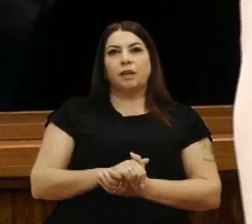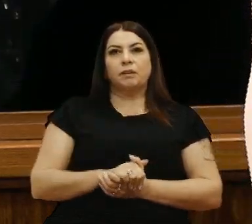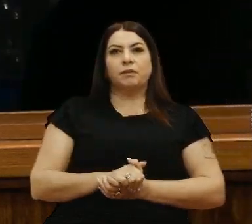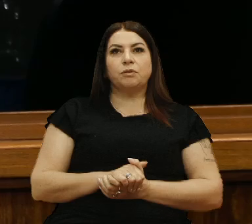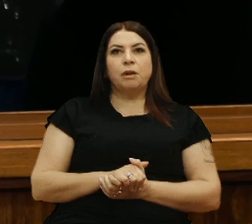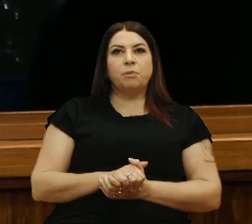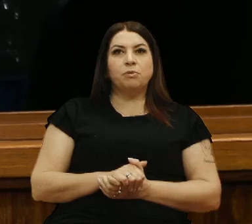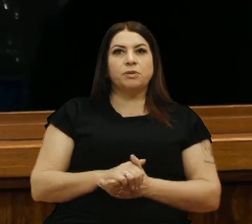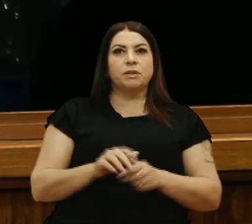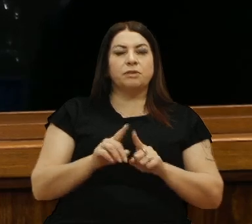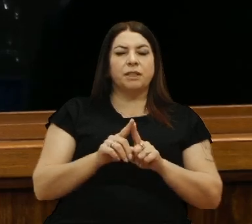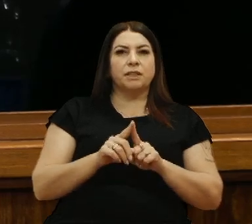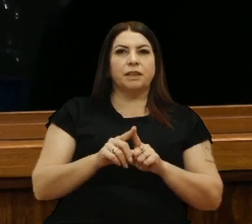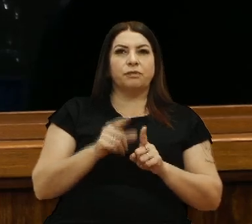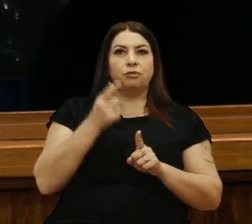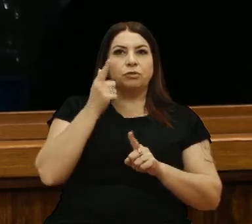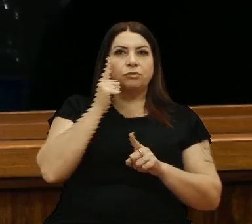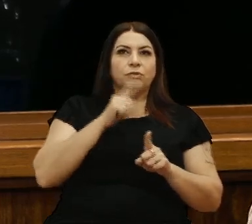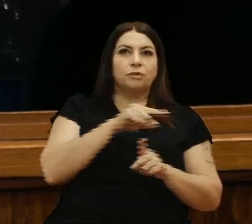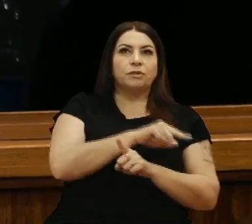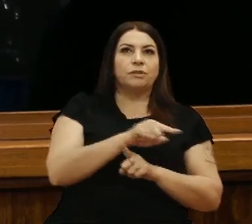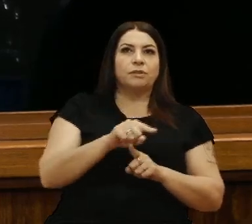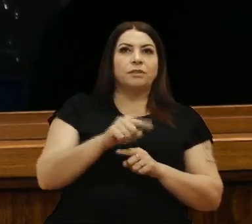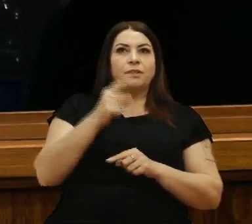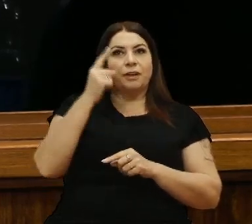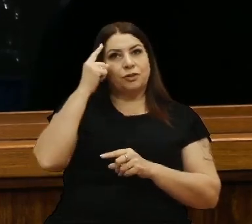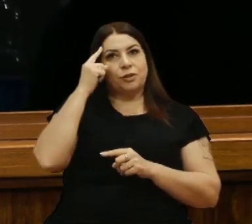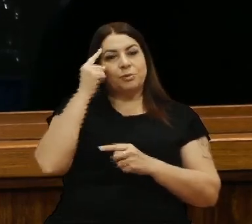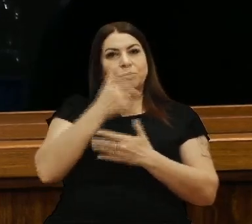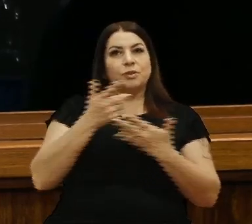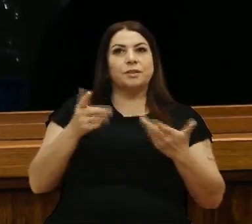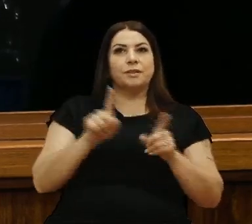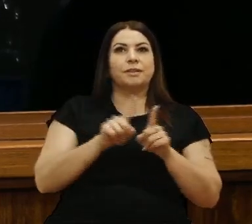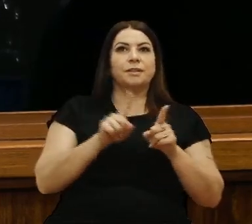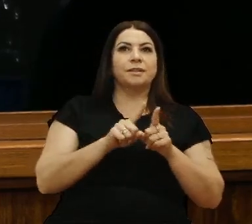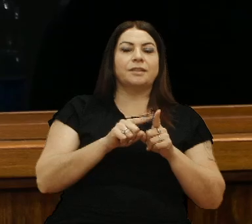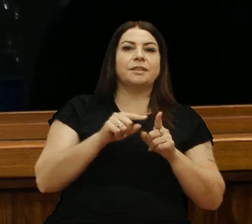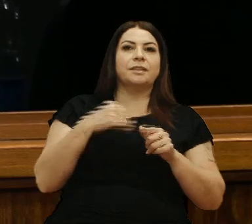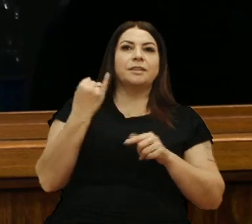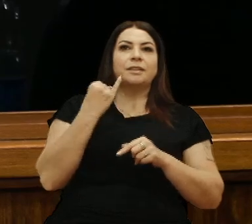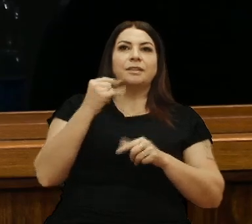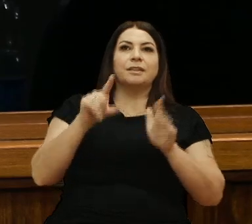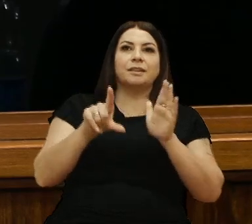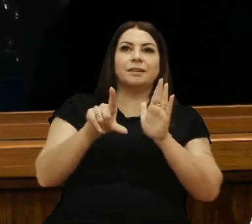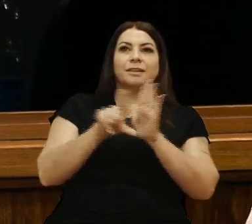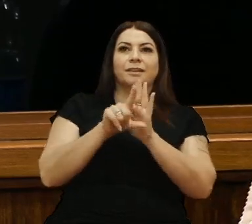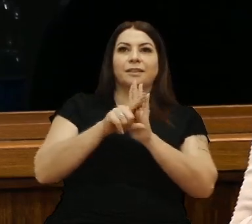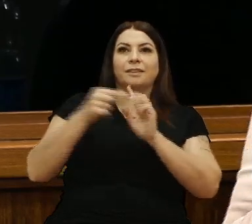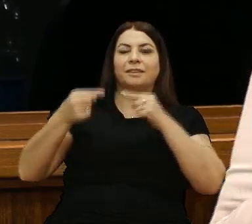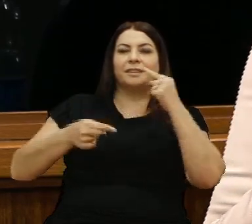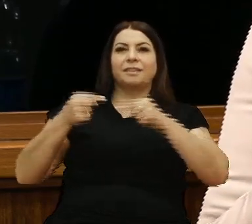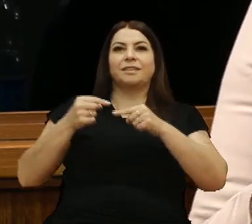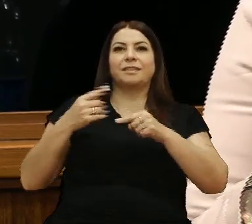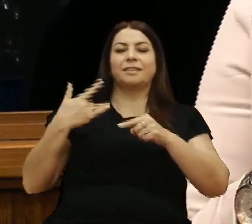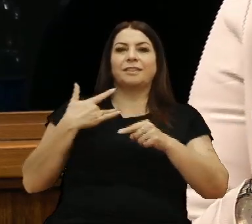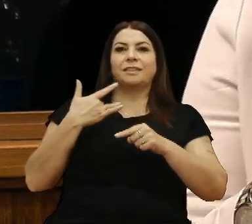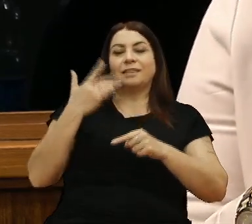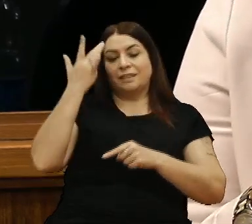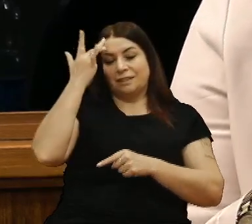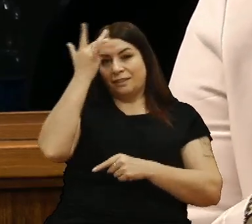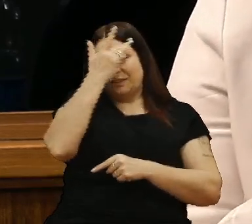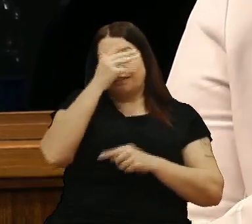Lucas, mas eu fiquei pensando ali, é muito importante uma lei que debata a questão da saúde mental